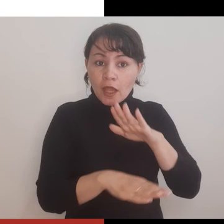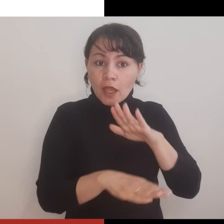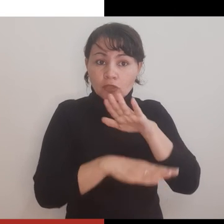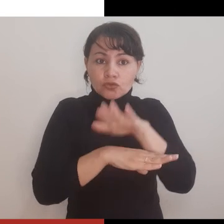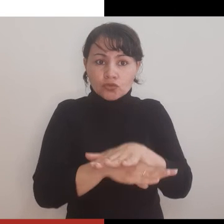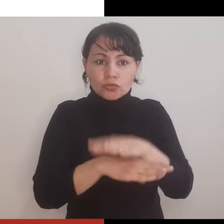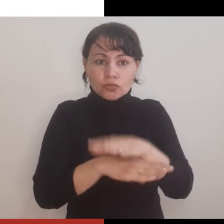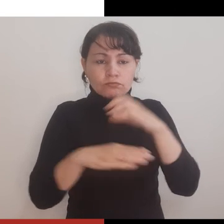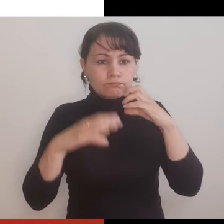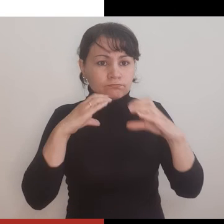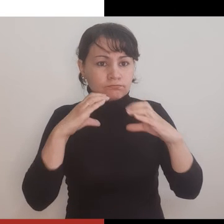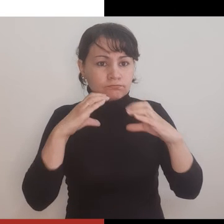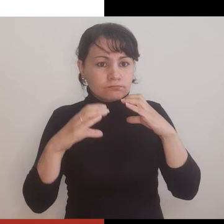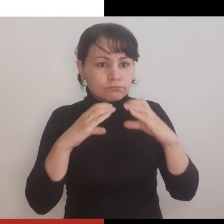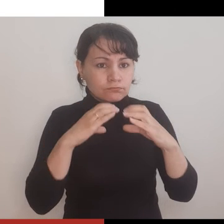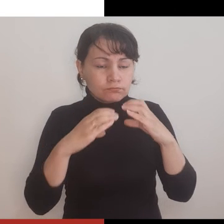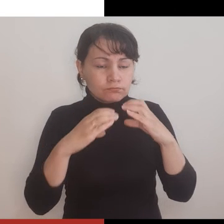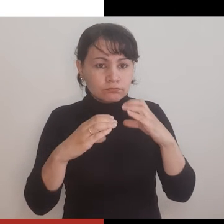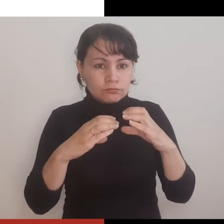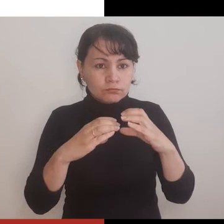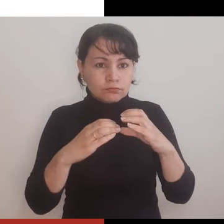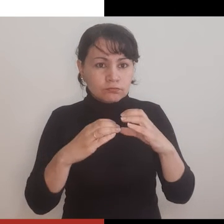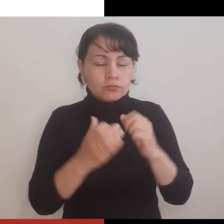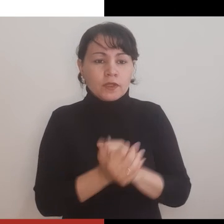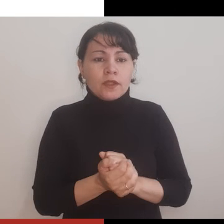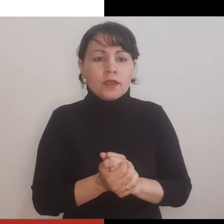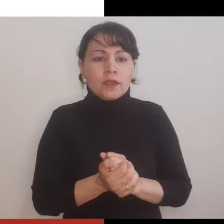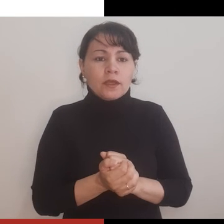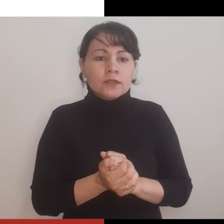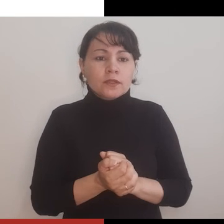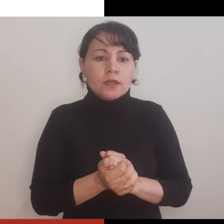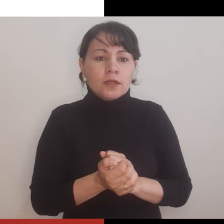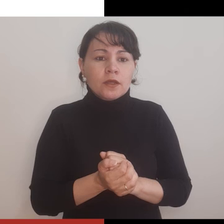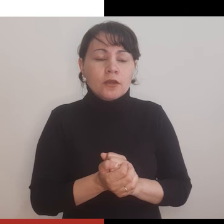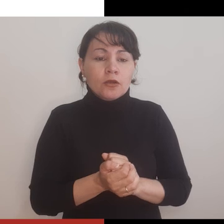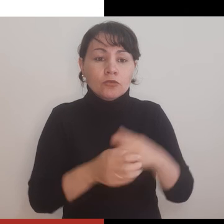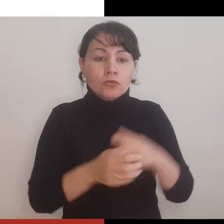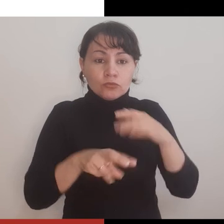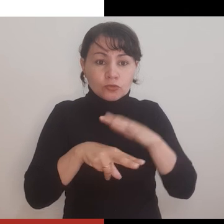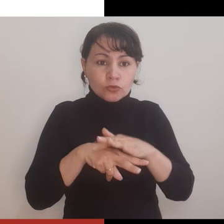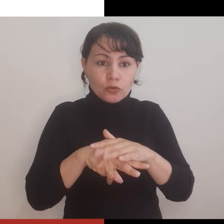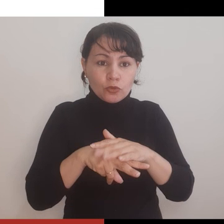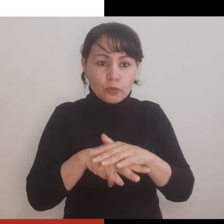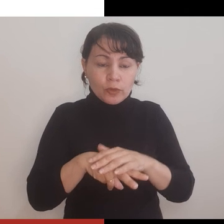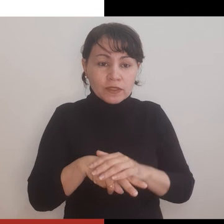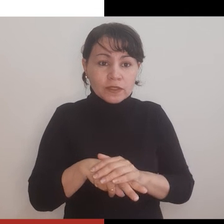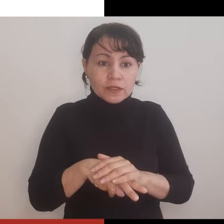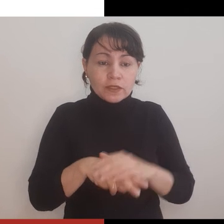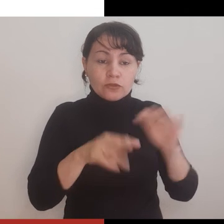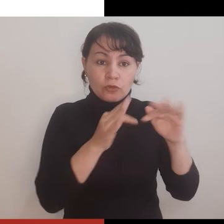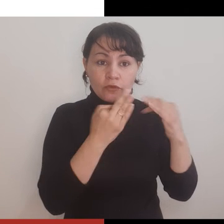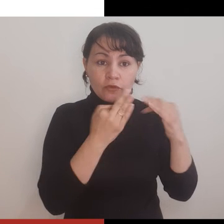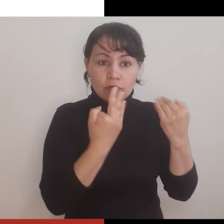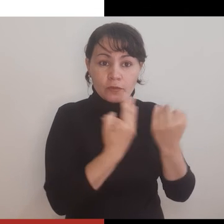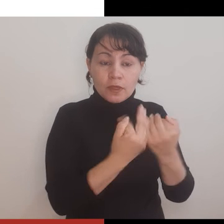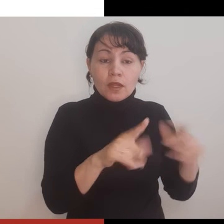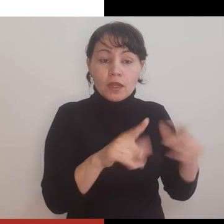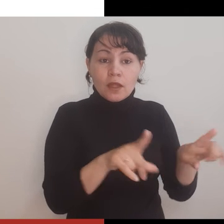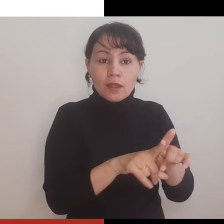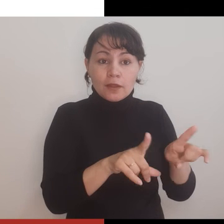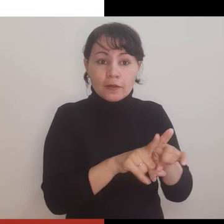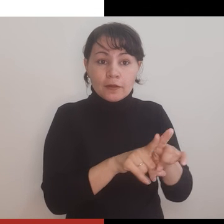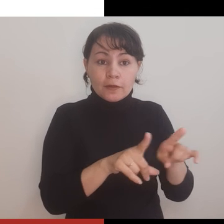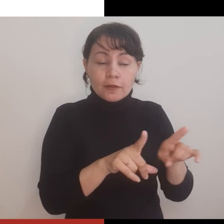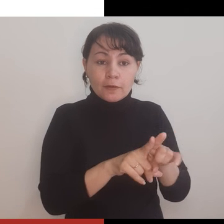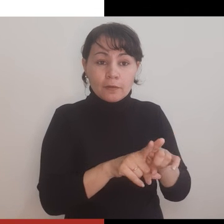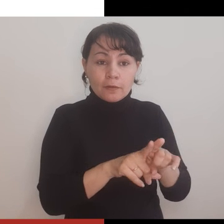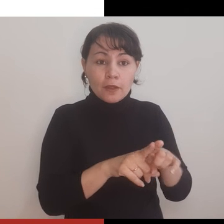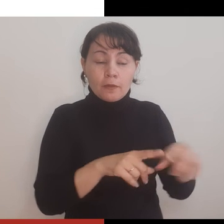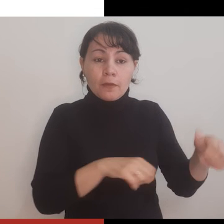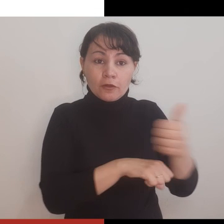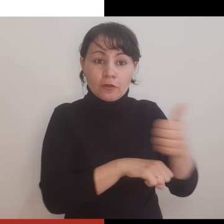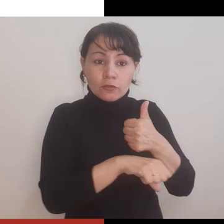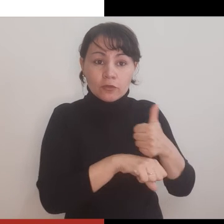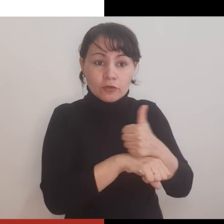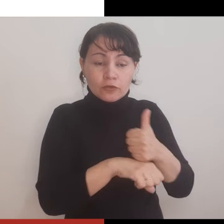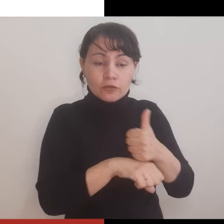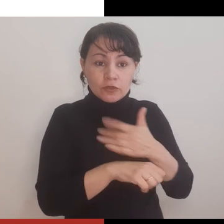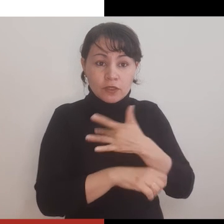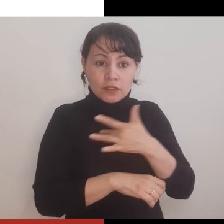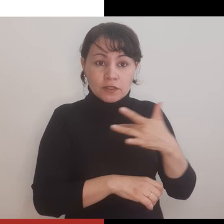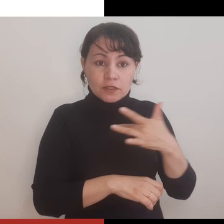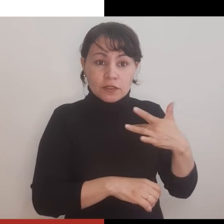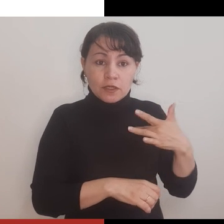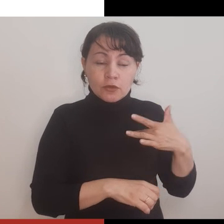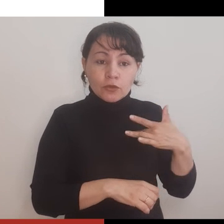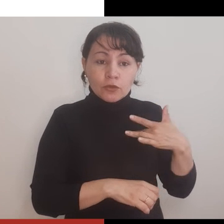na comunicação, né, do paciente com a família e também para os profissionais de